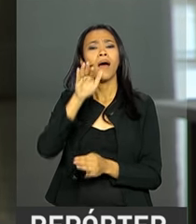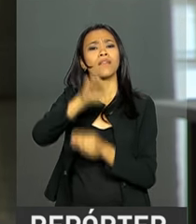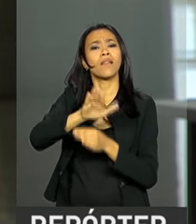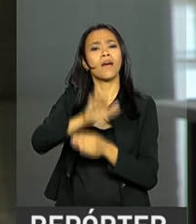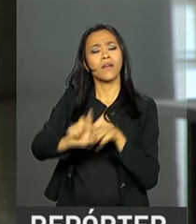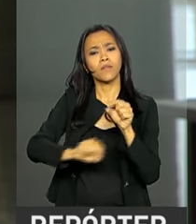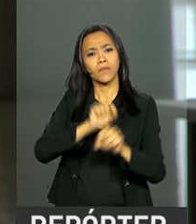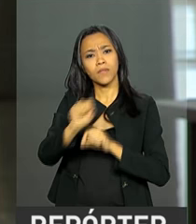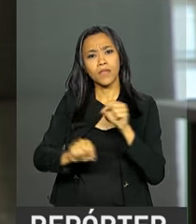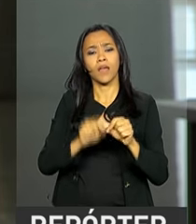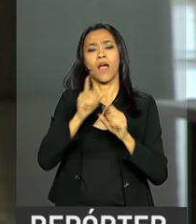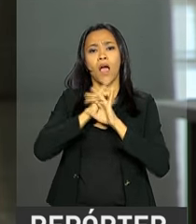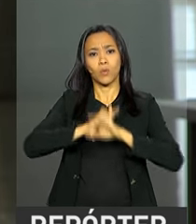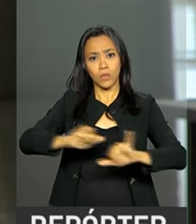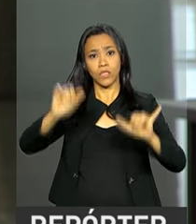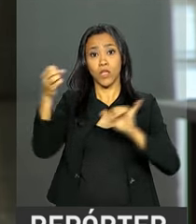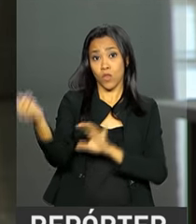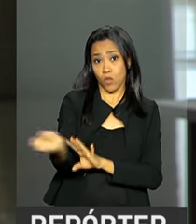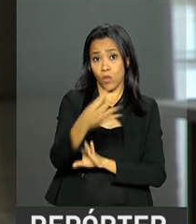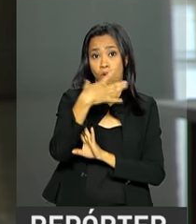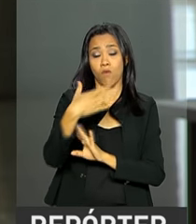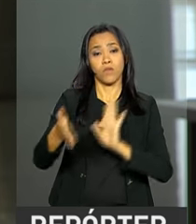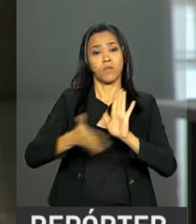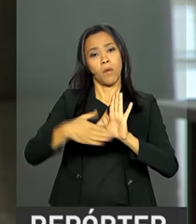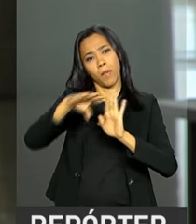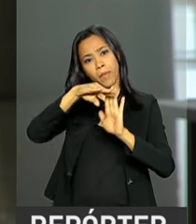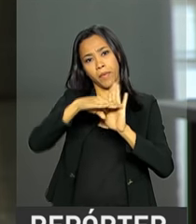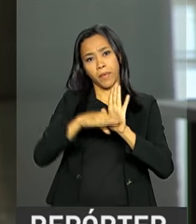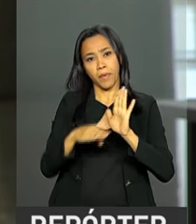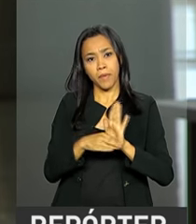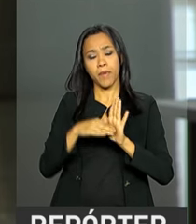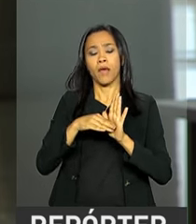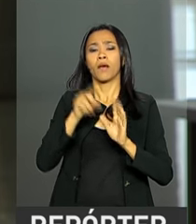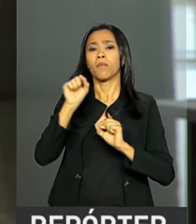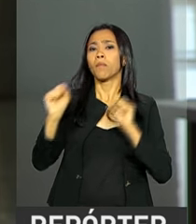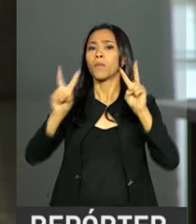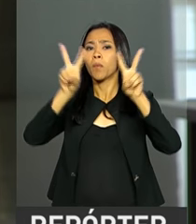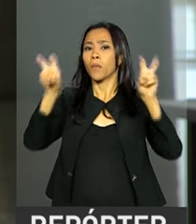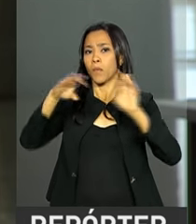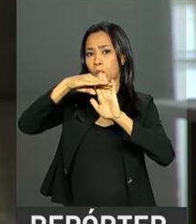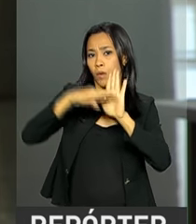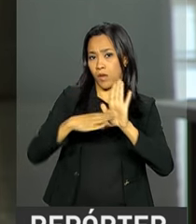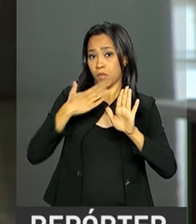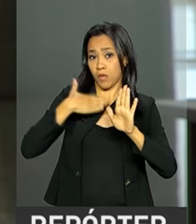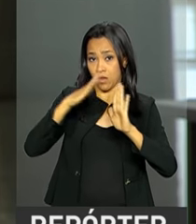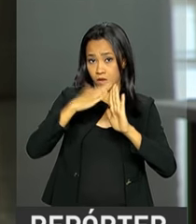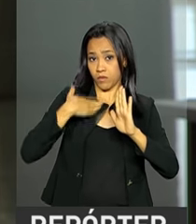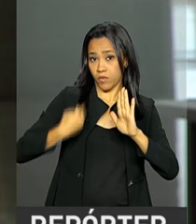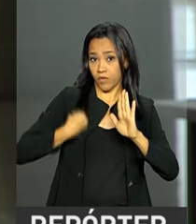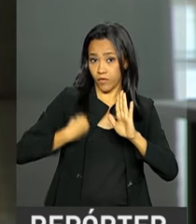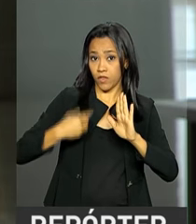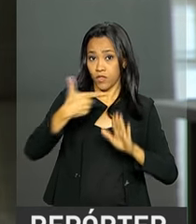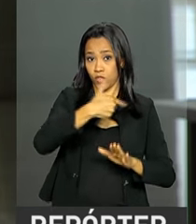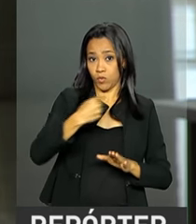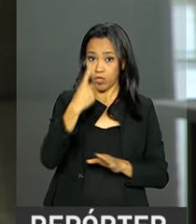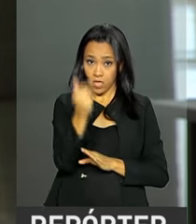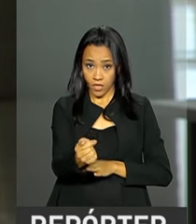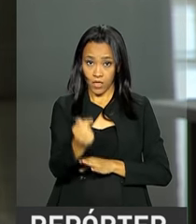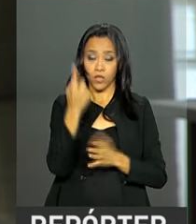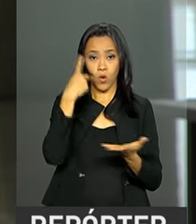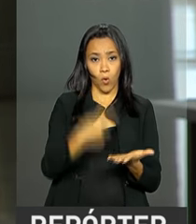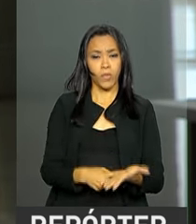tarde, Michel Temer anuncia novas medidas para o programa Minha Casa, Minha Vida em 2017. Essa cerimônia de anúncio, ela tá